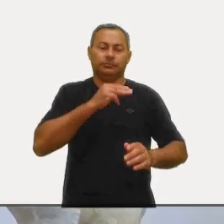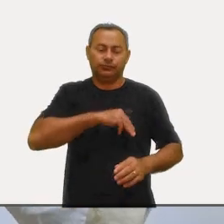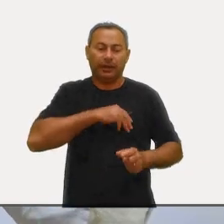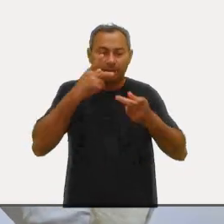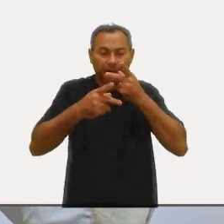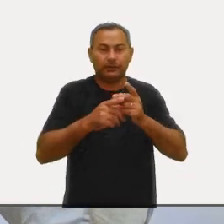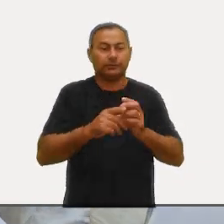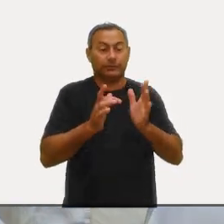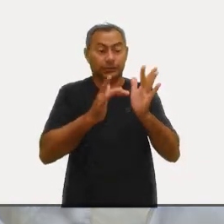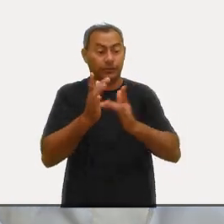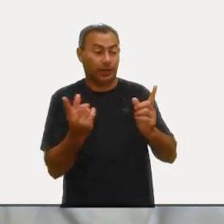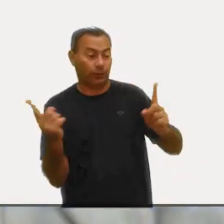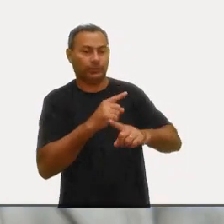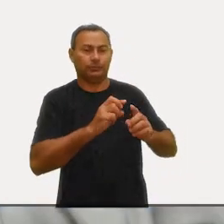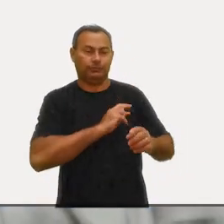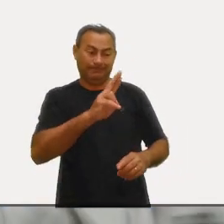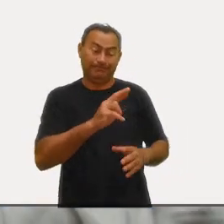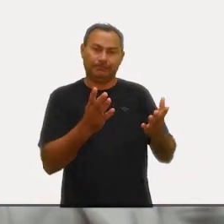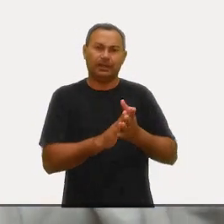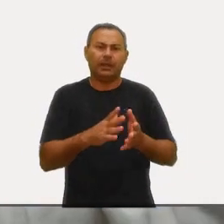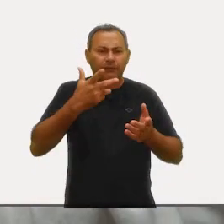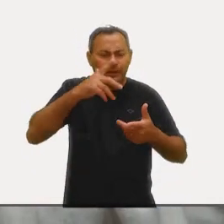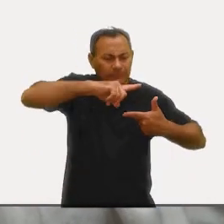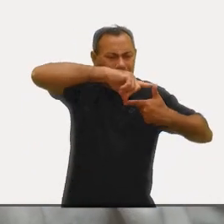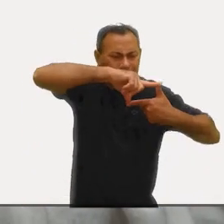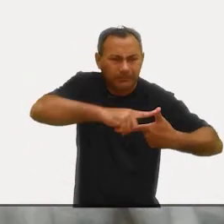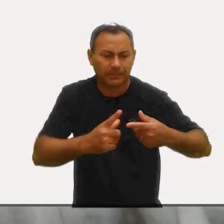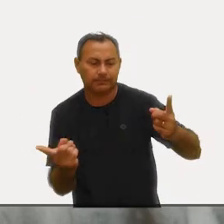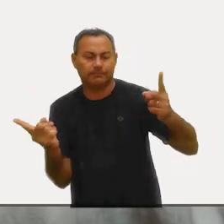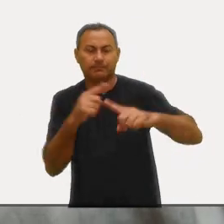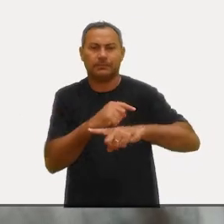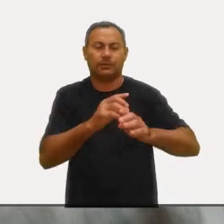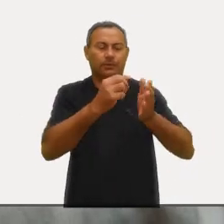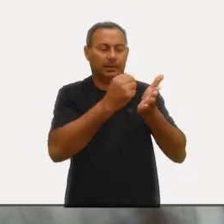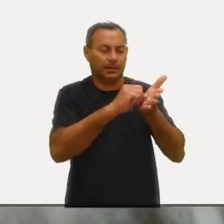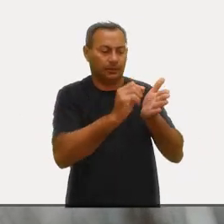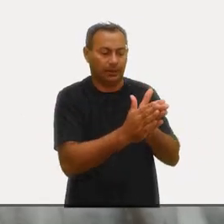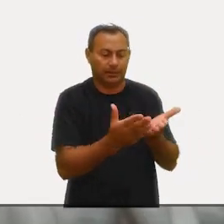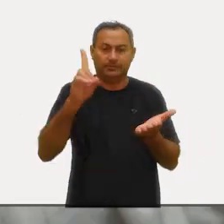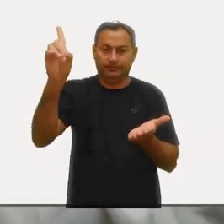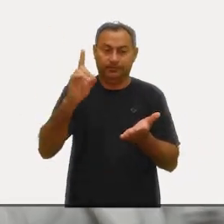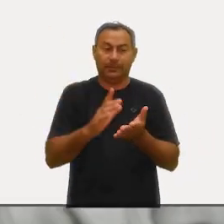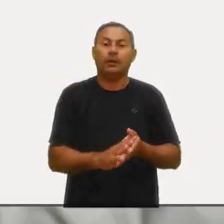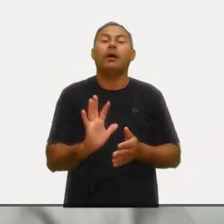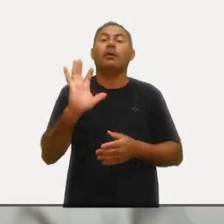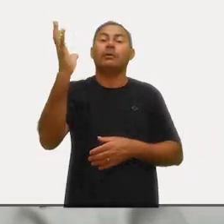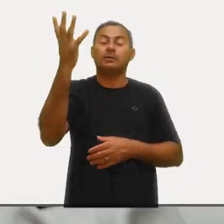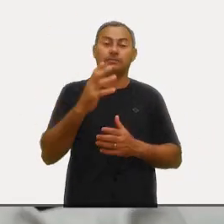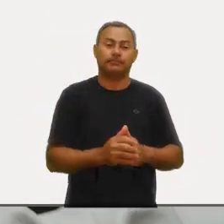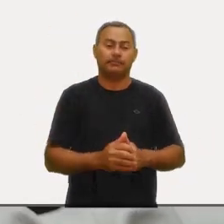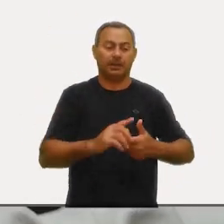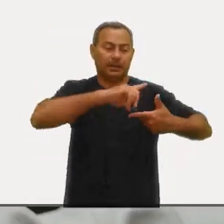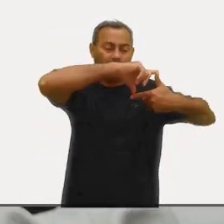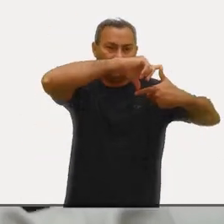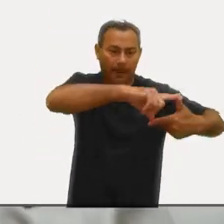líderes religiosos por causa disso. Ele afirmou que, às vezes, as tradições deles contradiziam com as Escrituras, e quando isso